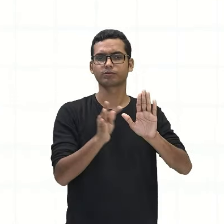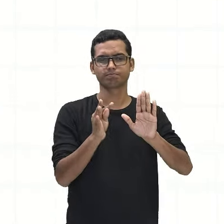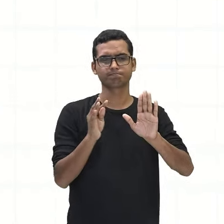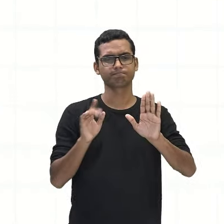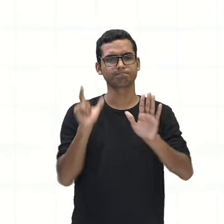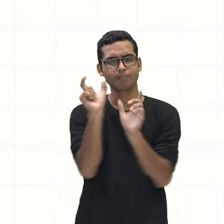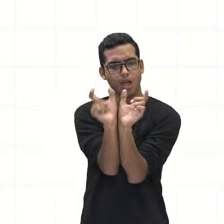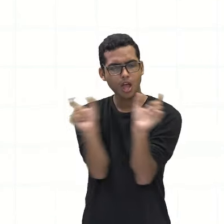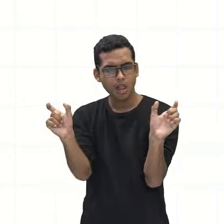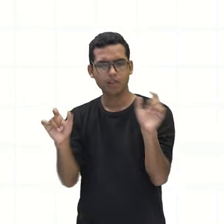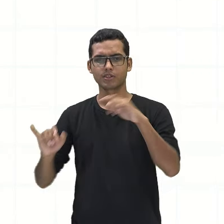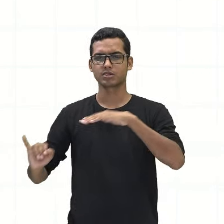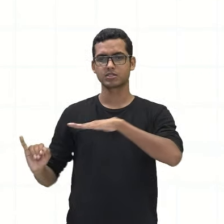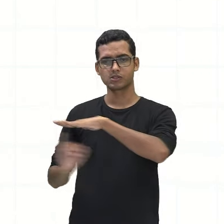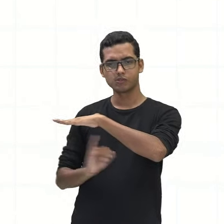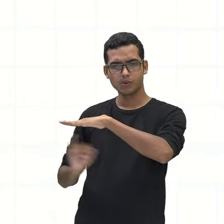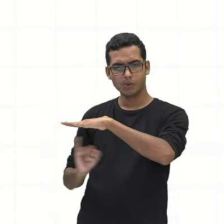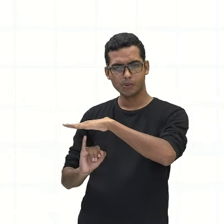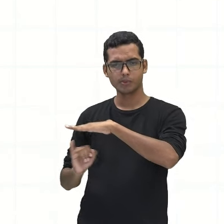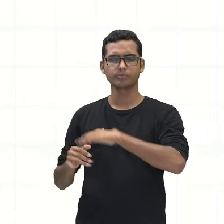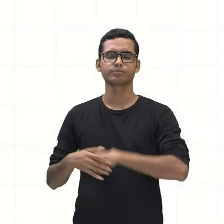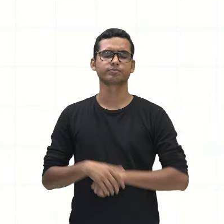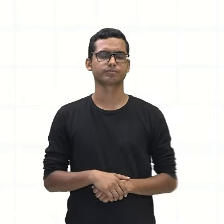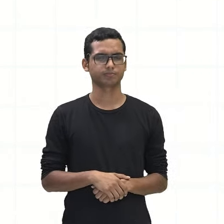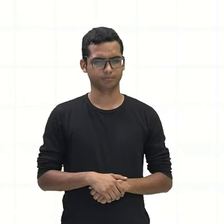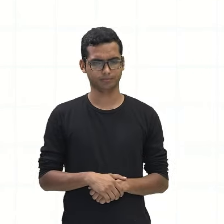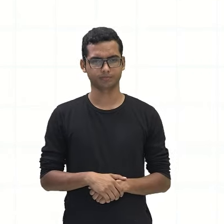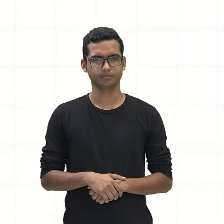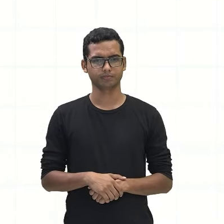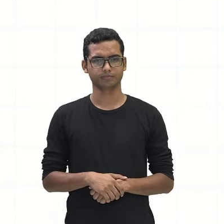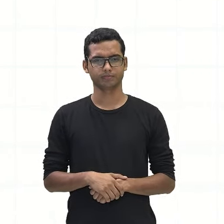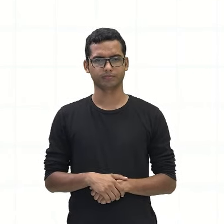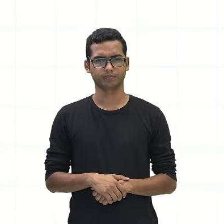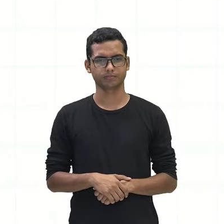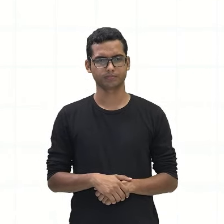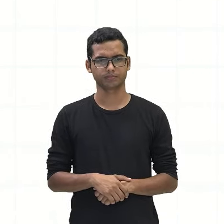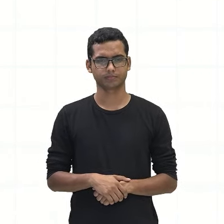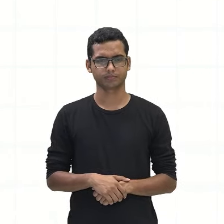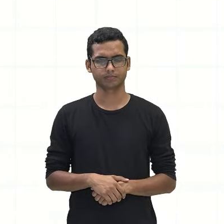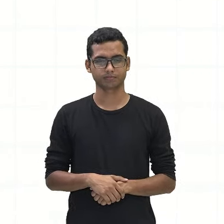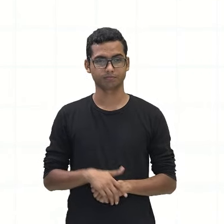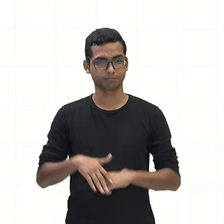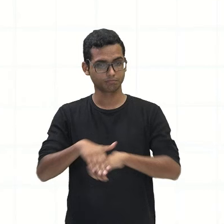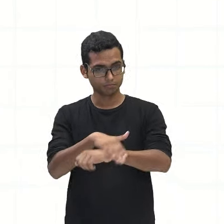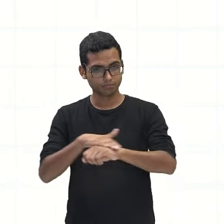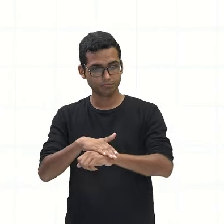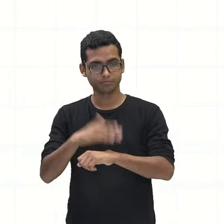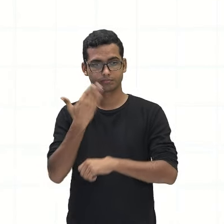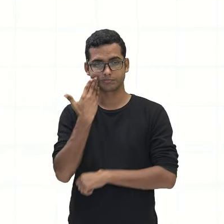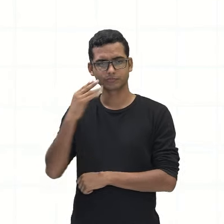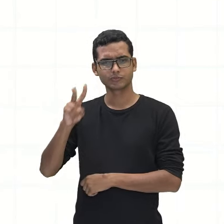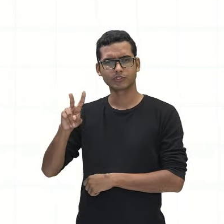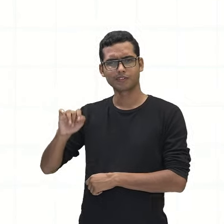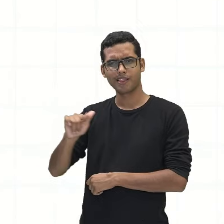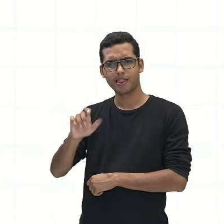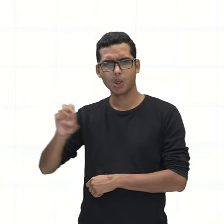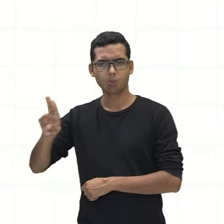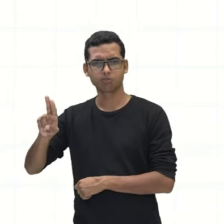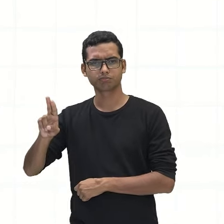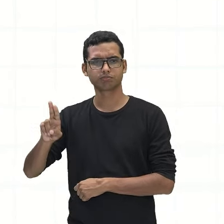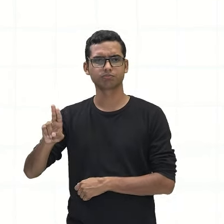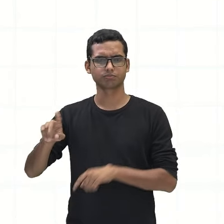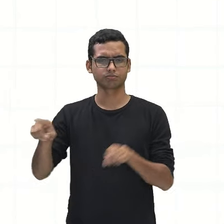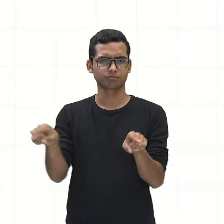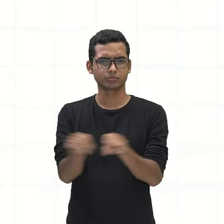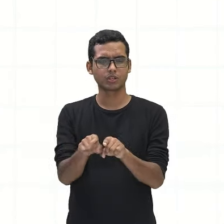são que tem essa característica. Então temos aqui, ó, uma conversa, né? Valeu! Queria